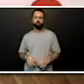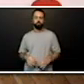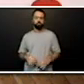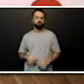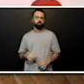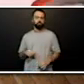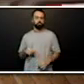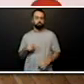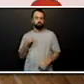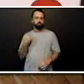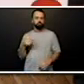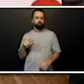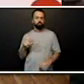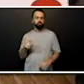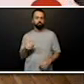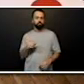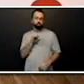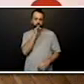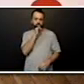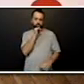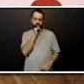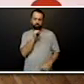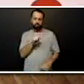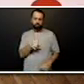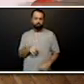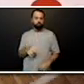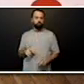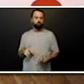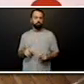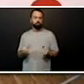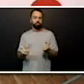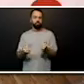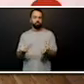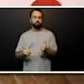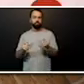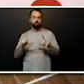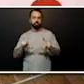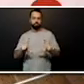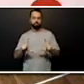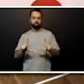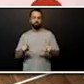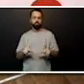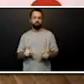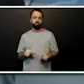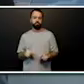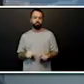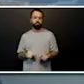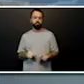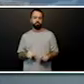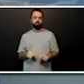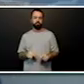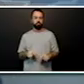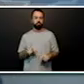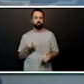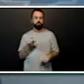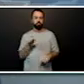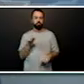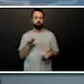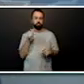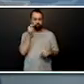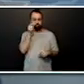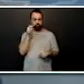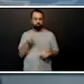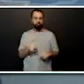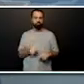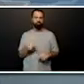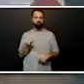Outro exemplo, uma placa de carro. Vocês sabem que a placa tem